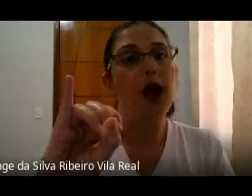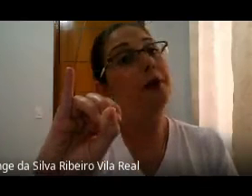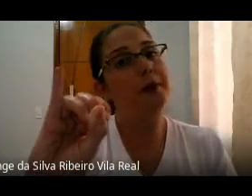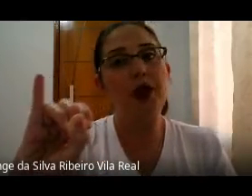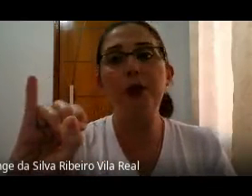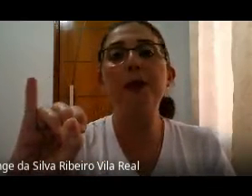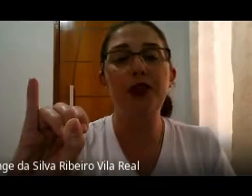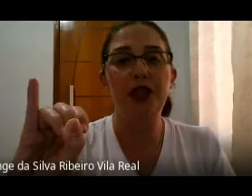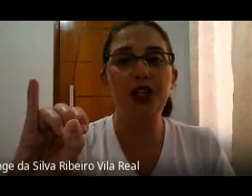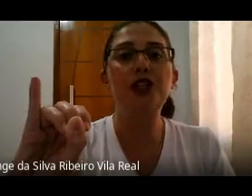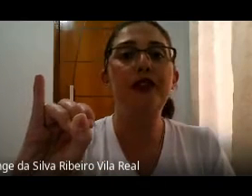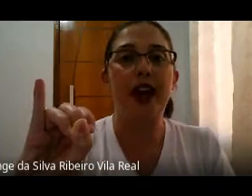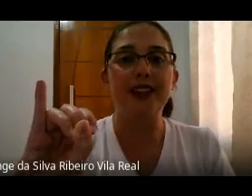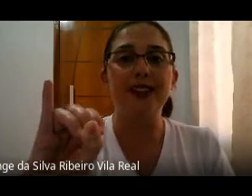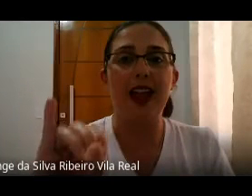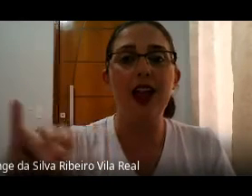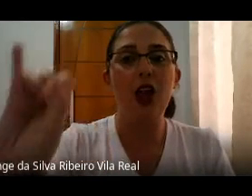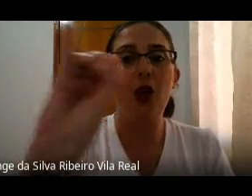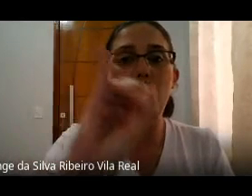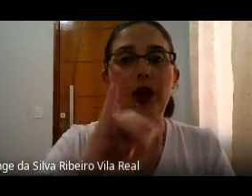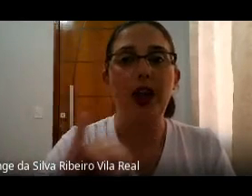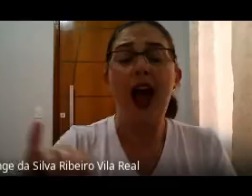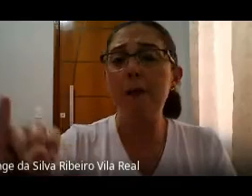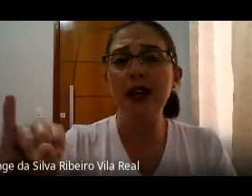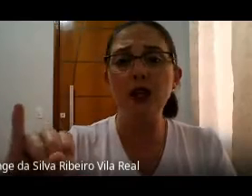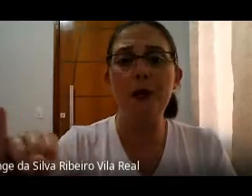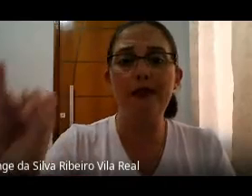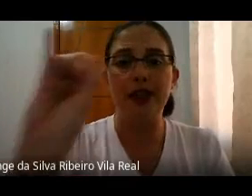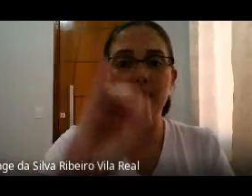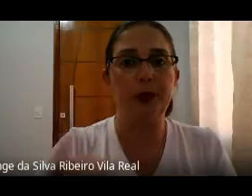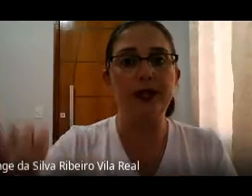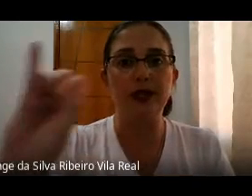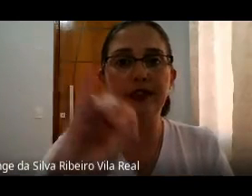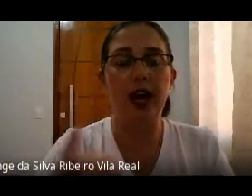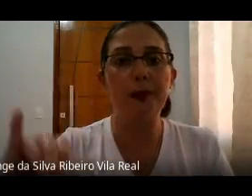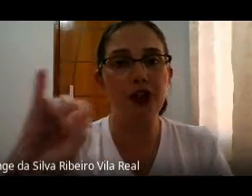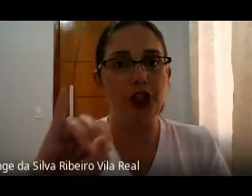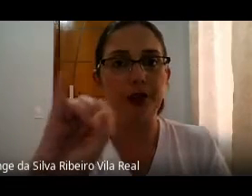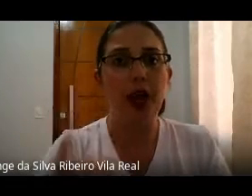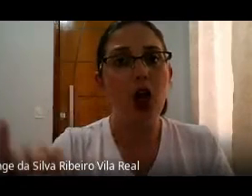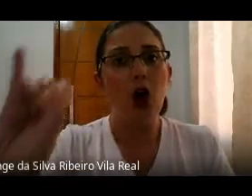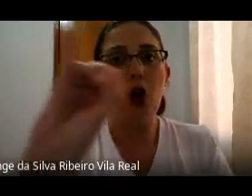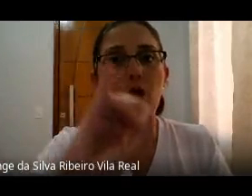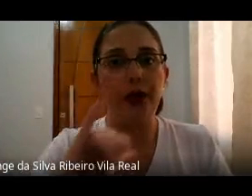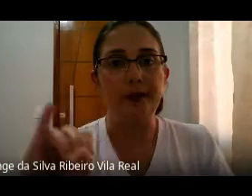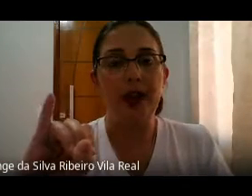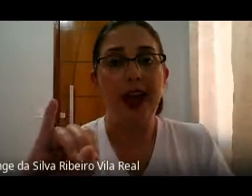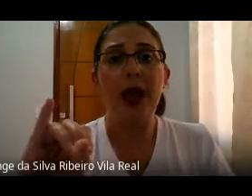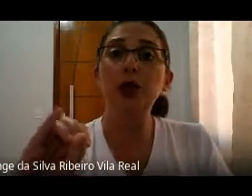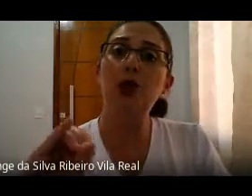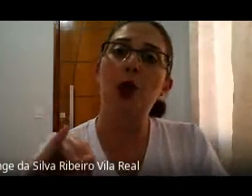oi. Primeiro cumprimento que a gente faz, né? Oi. Apenas uma vez, não precisa ficar repetindo.